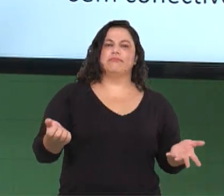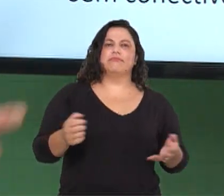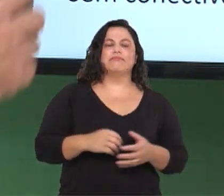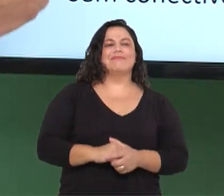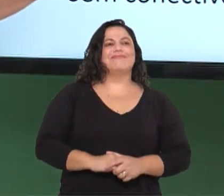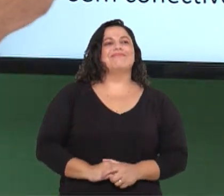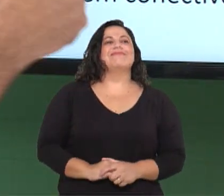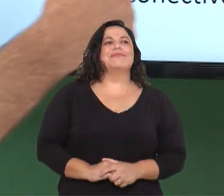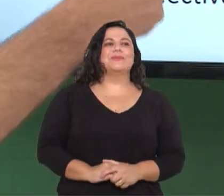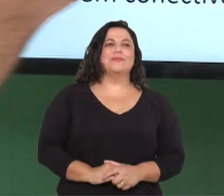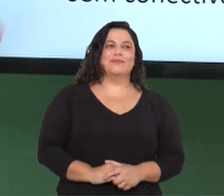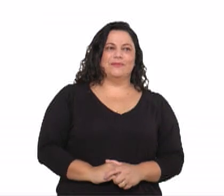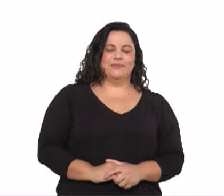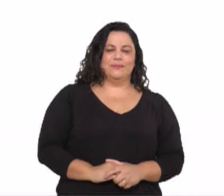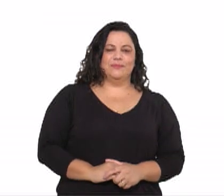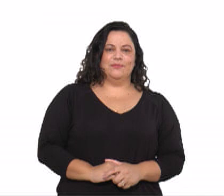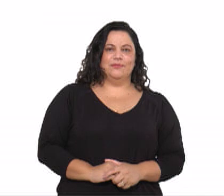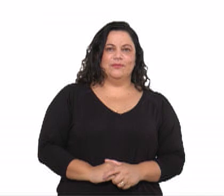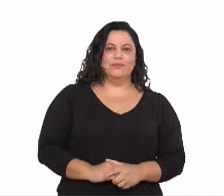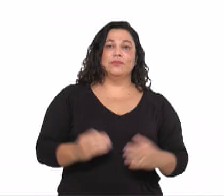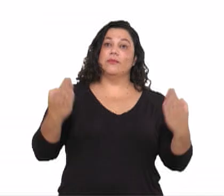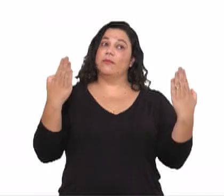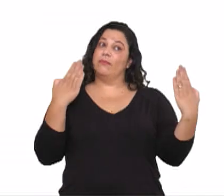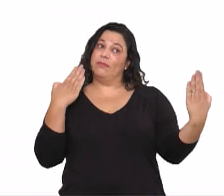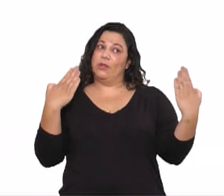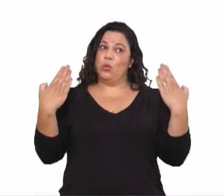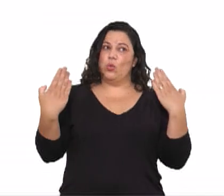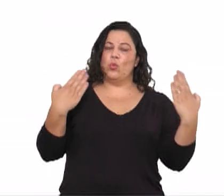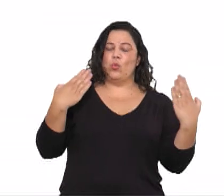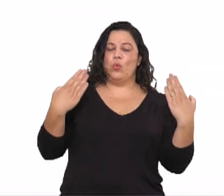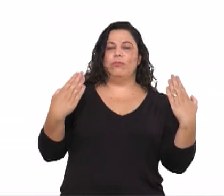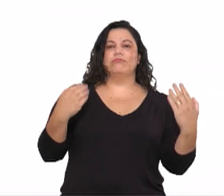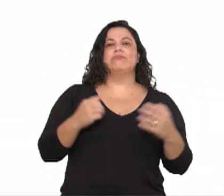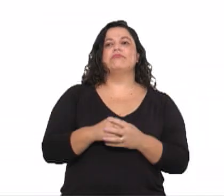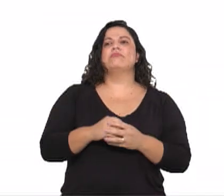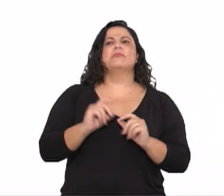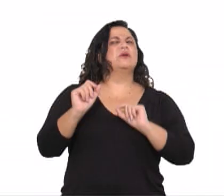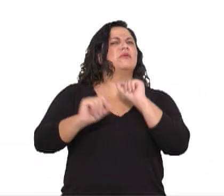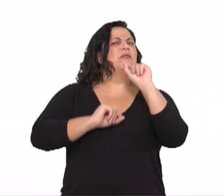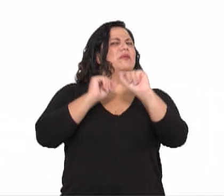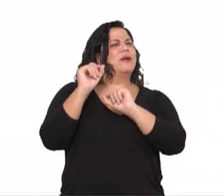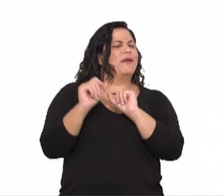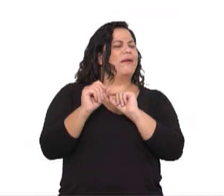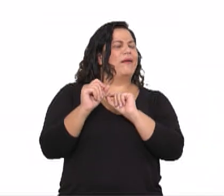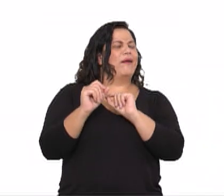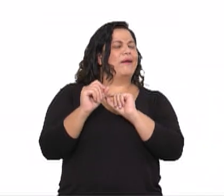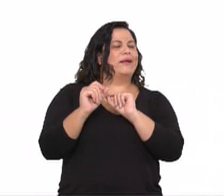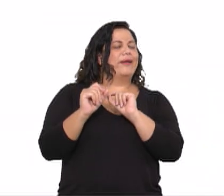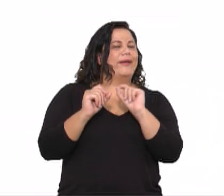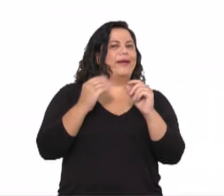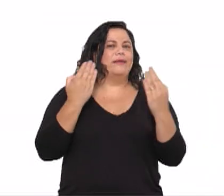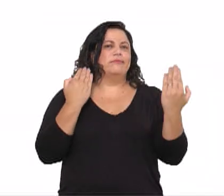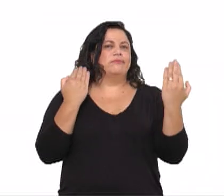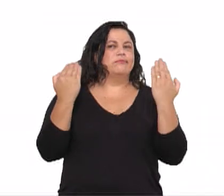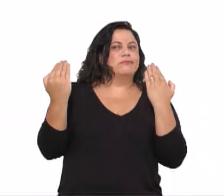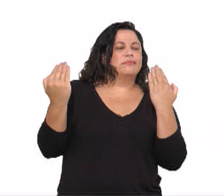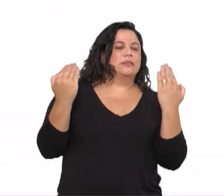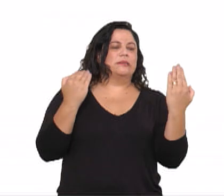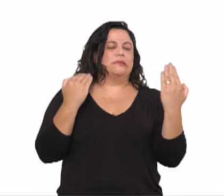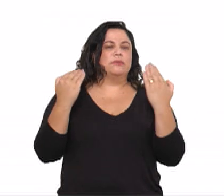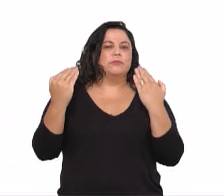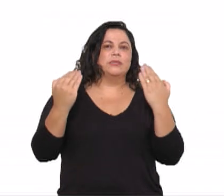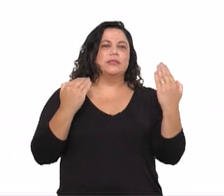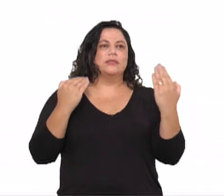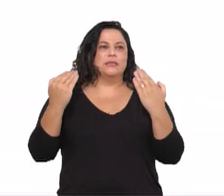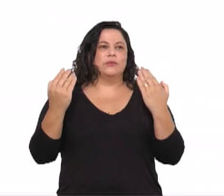certo? Depois eu tenho a comparação. O que é a comparação? É a